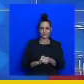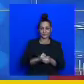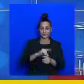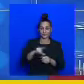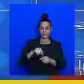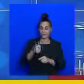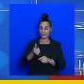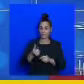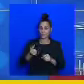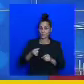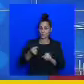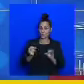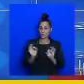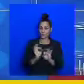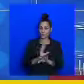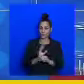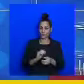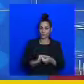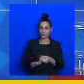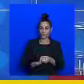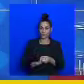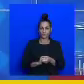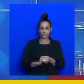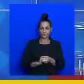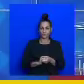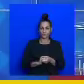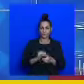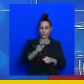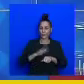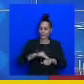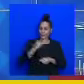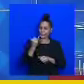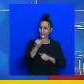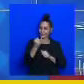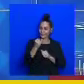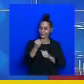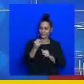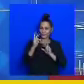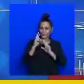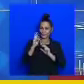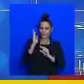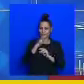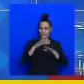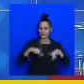Mais 6 dezenas, hein? Vale a torcida em todo o Brasil.